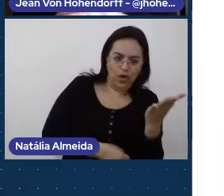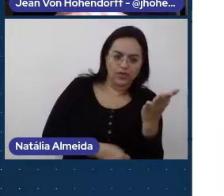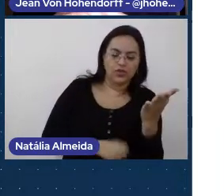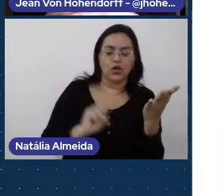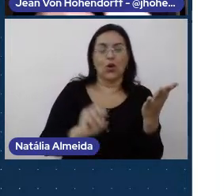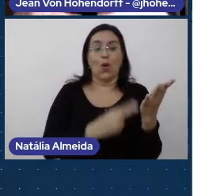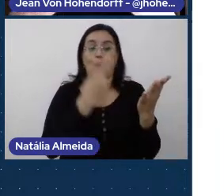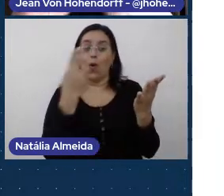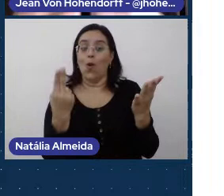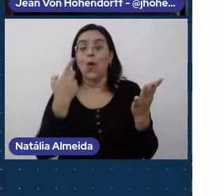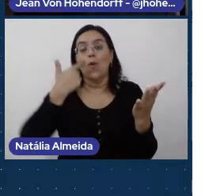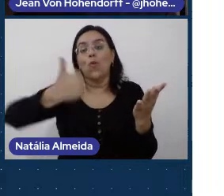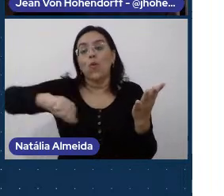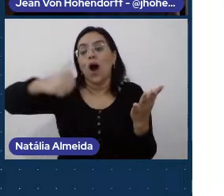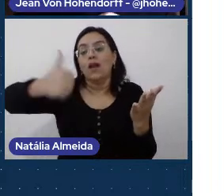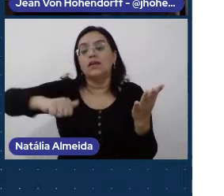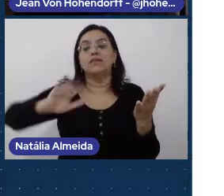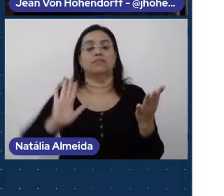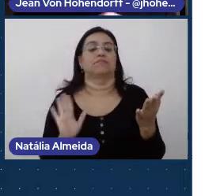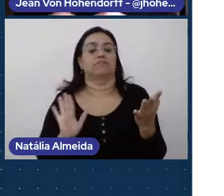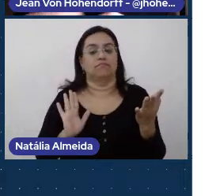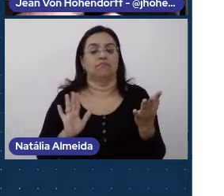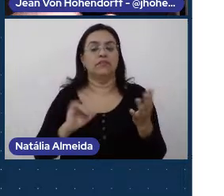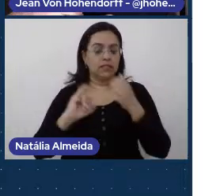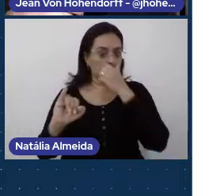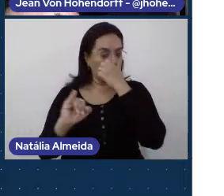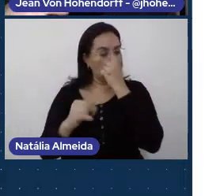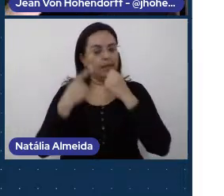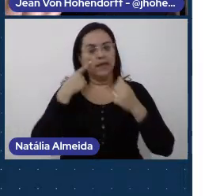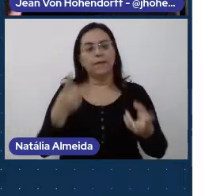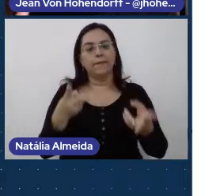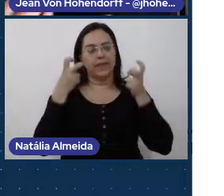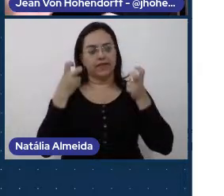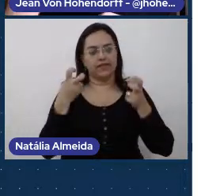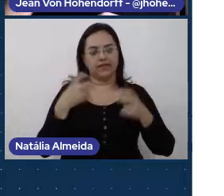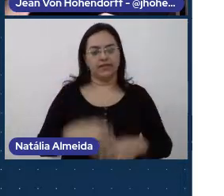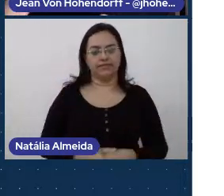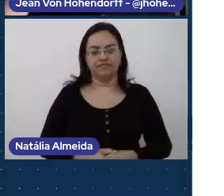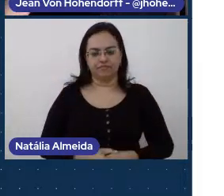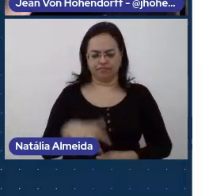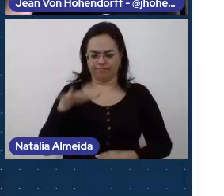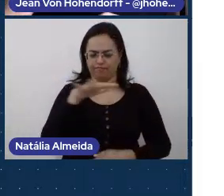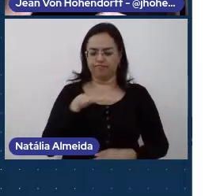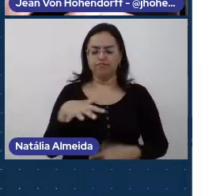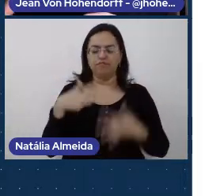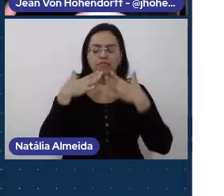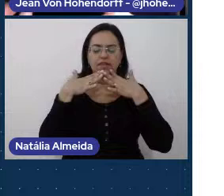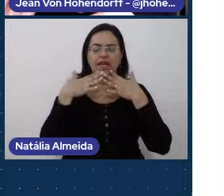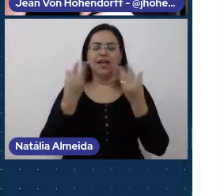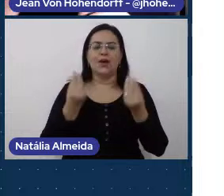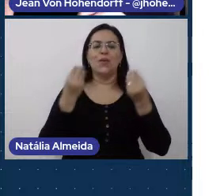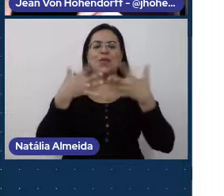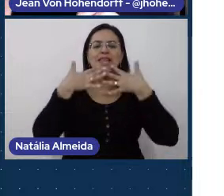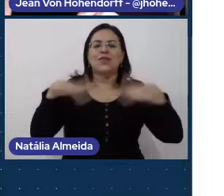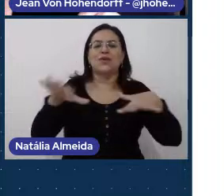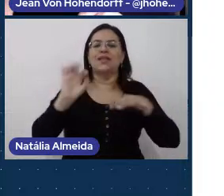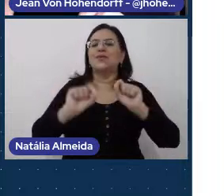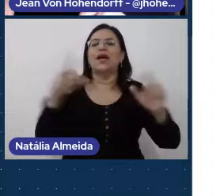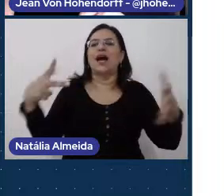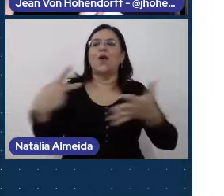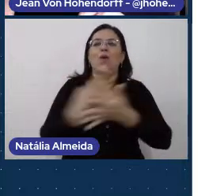a natureza da realidade como sendo algo observável, algo